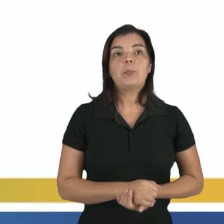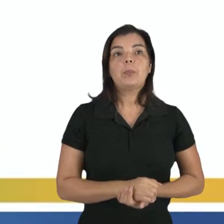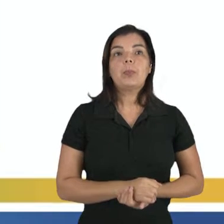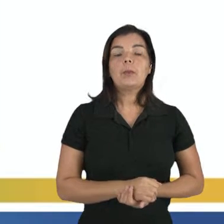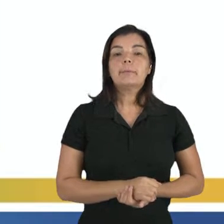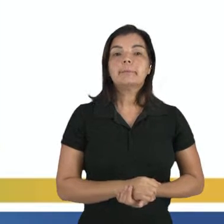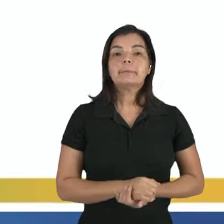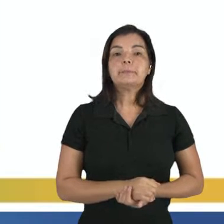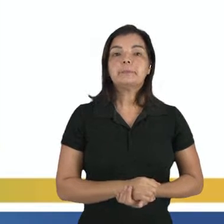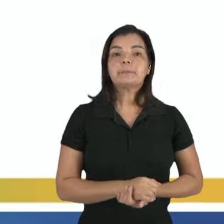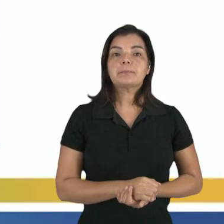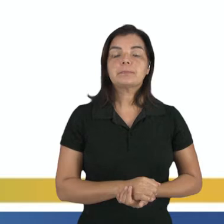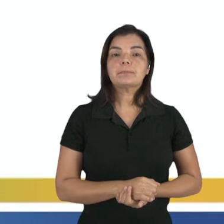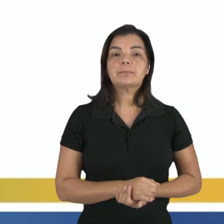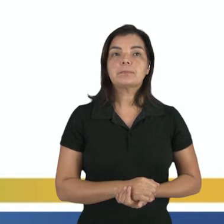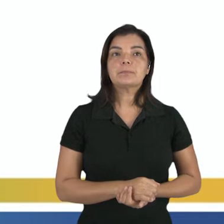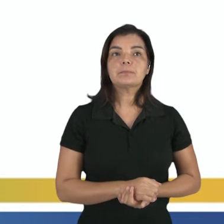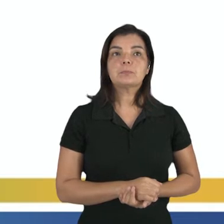manejada.